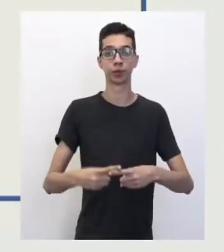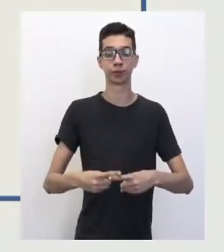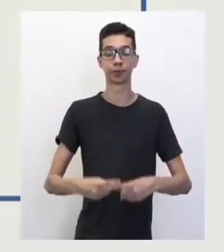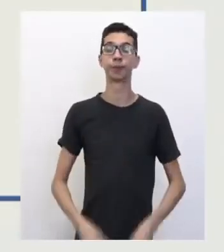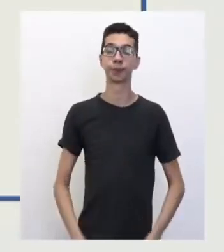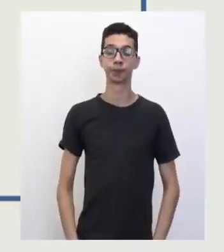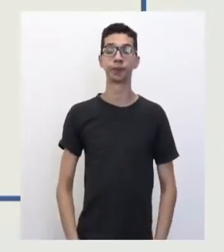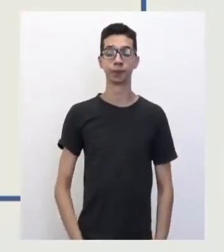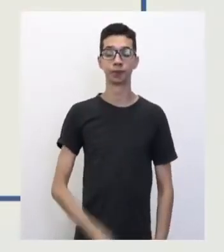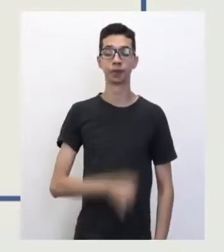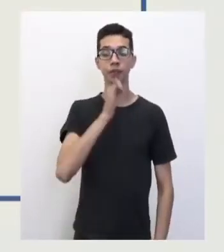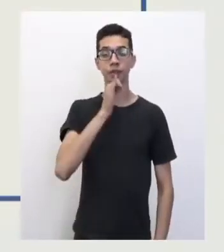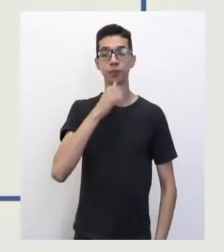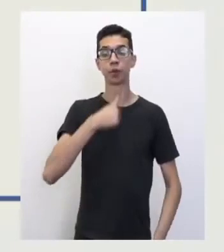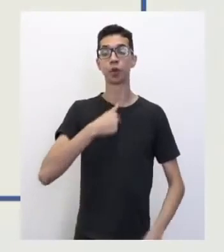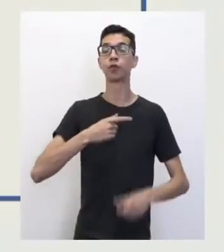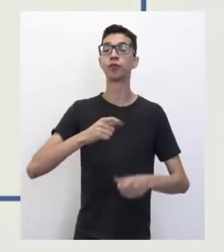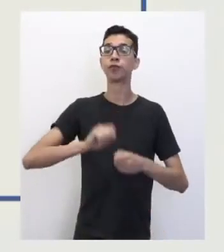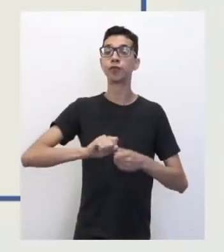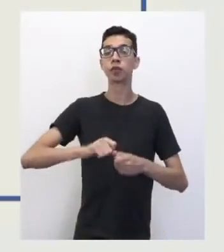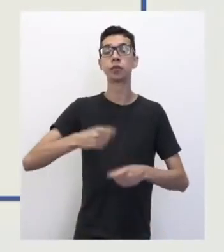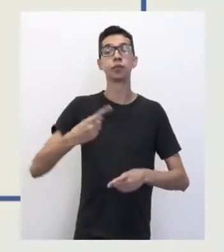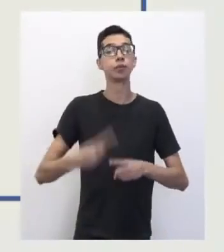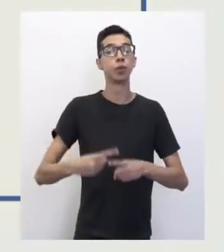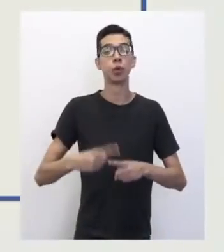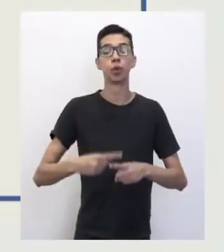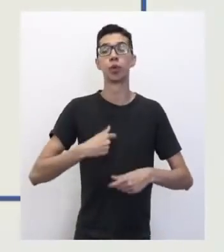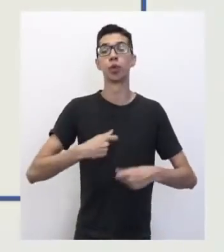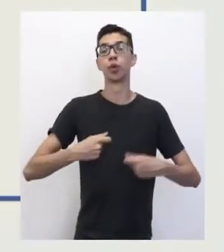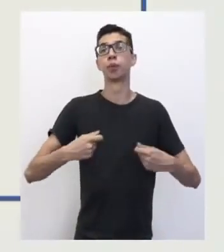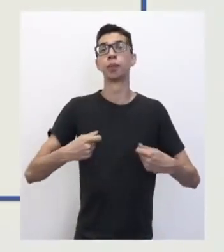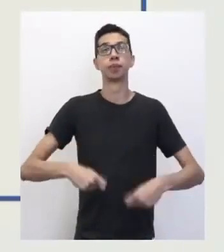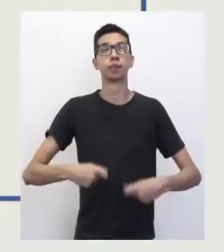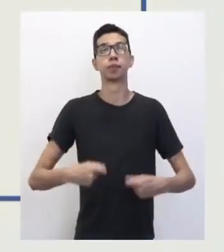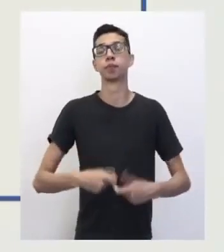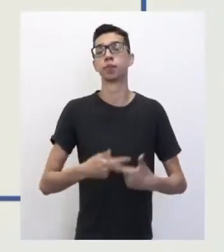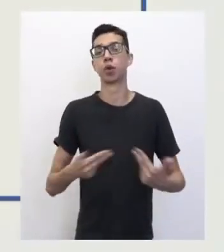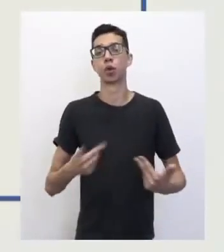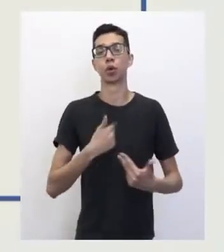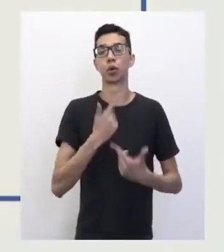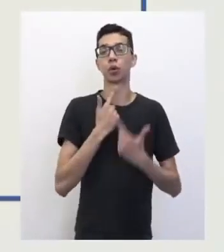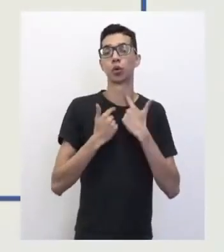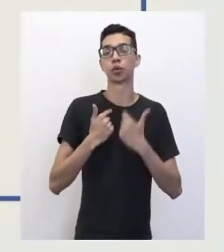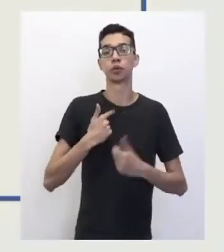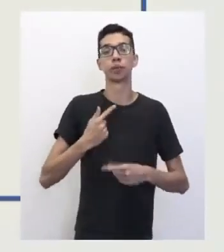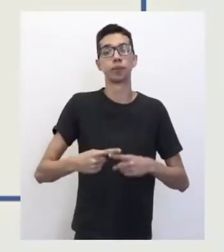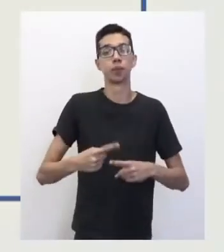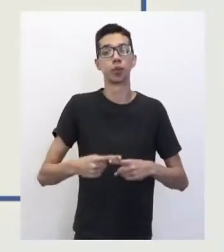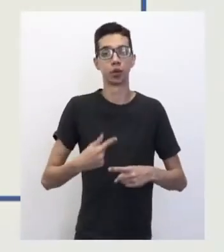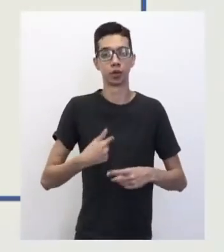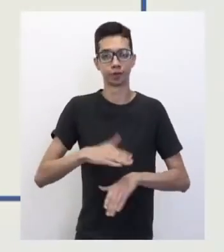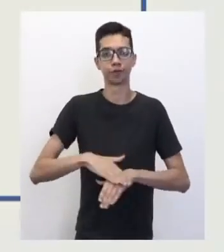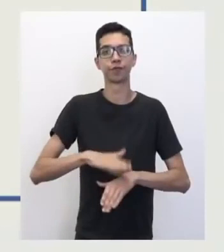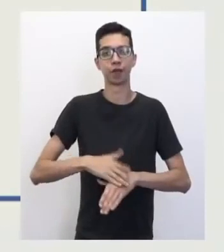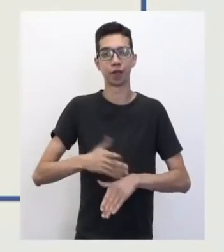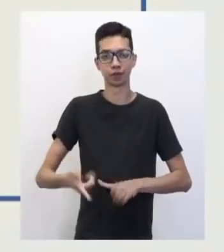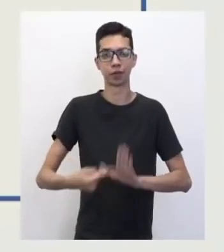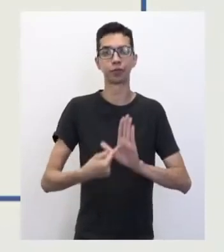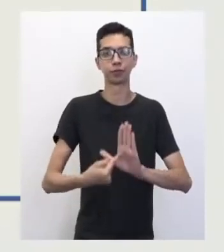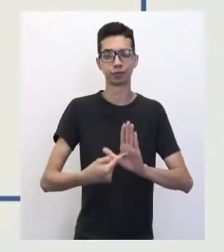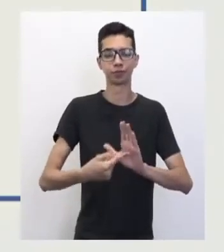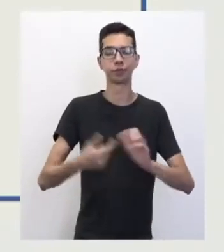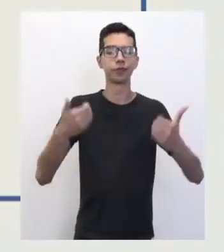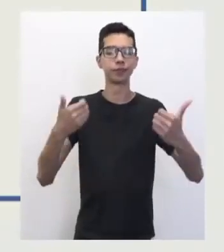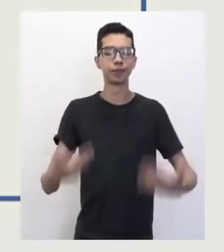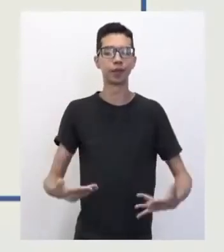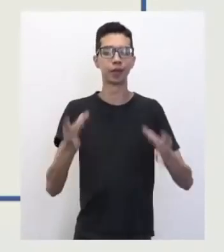eu fiz isso porque tive tal motivo, né? Então, o porquê servindo para expor uma razão ou